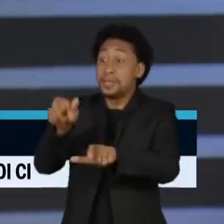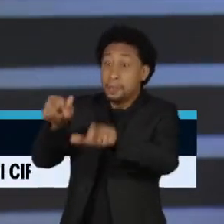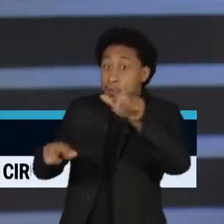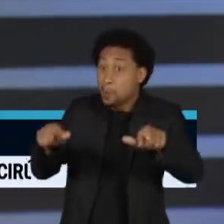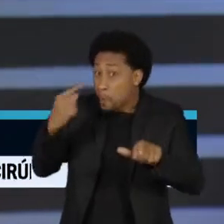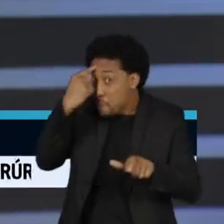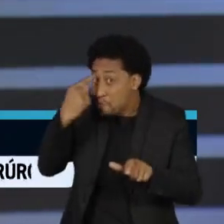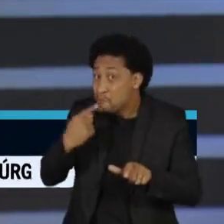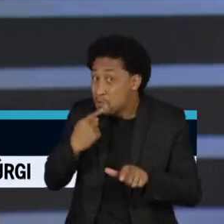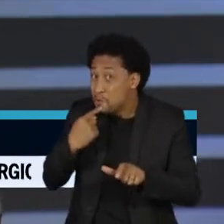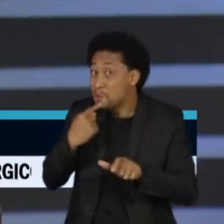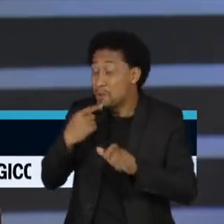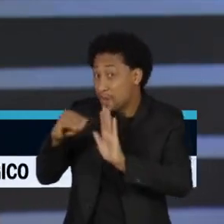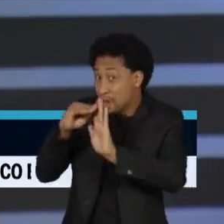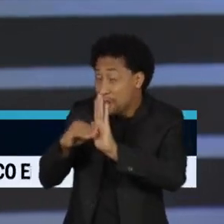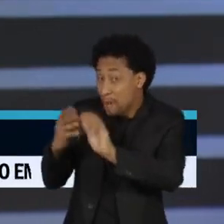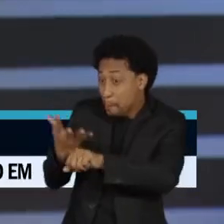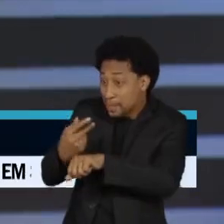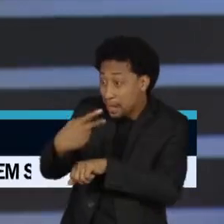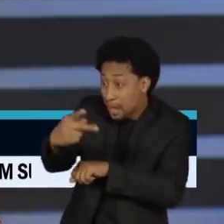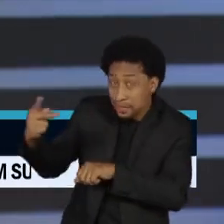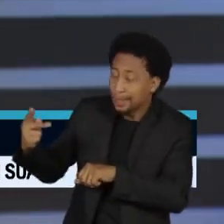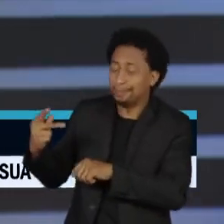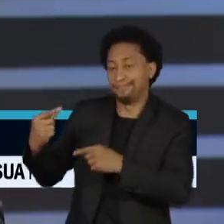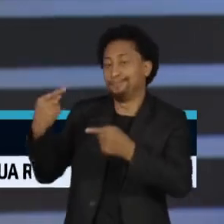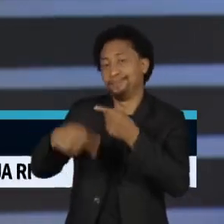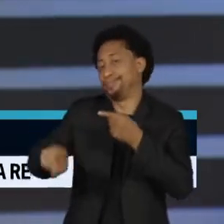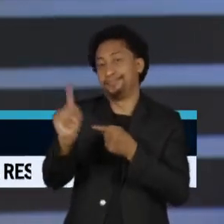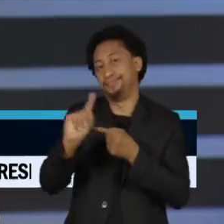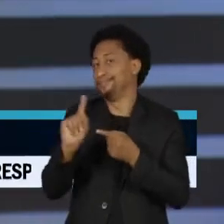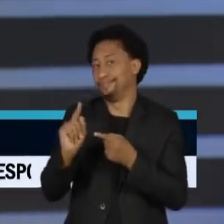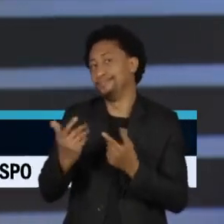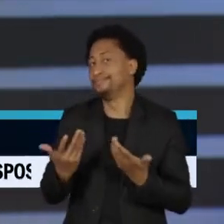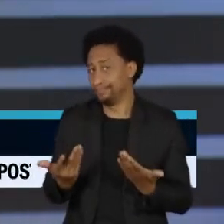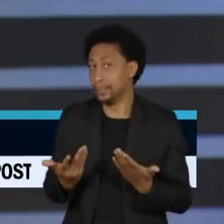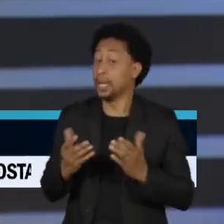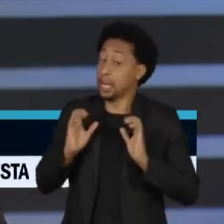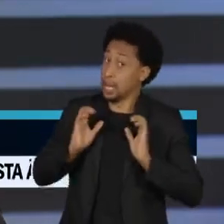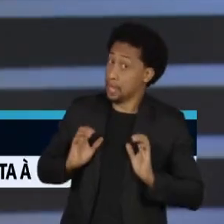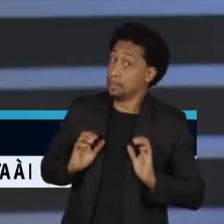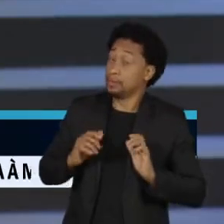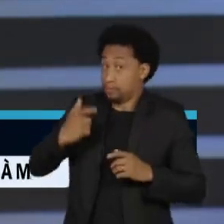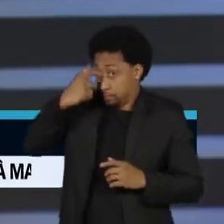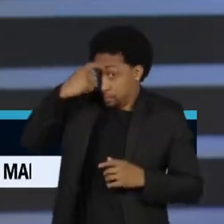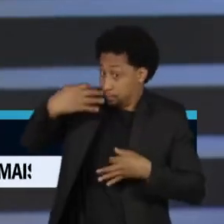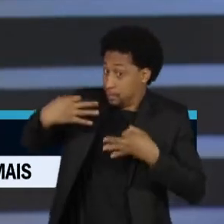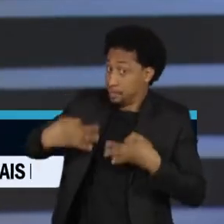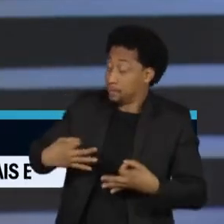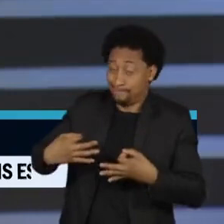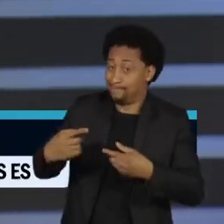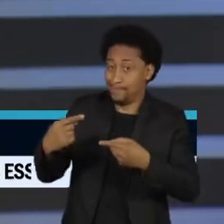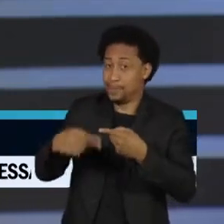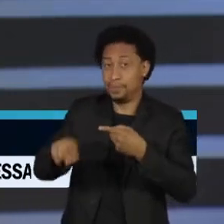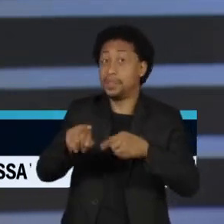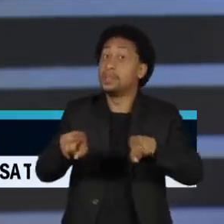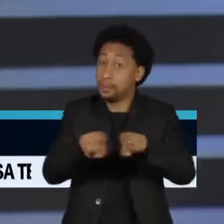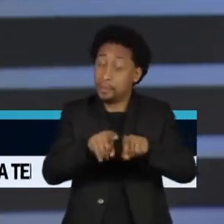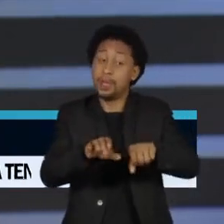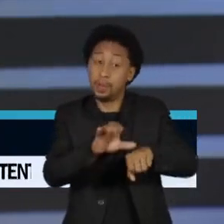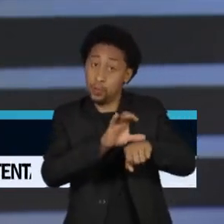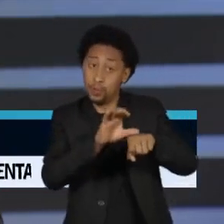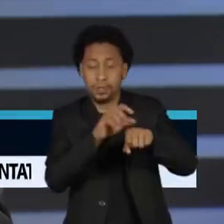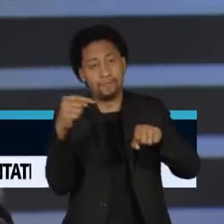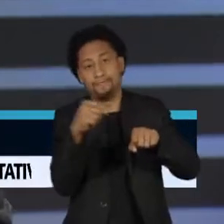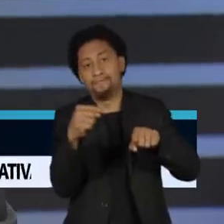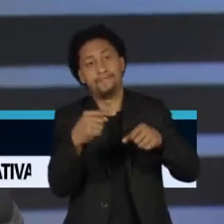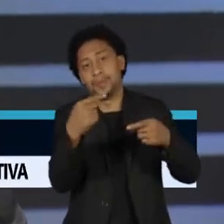nomeações eu acho que é questionável tanto ponto de vista ético né do bom senso comum do ponto de vista também legal nesse caso porque